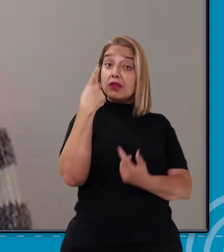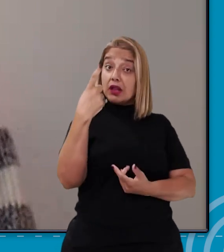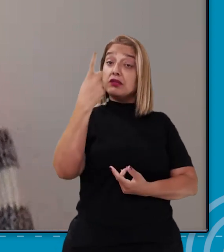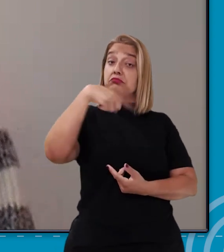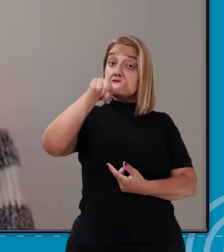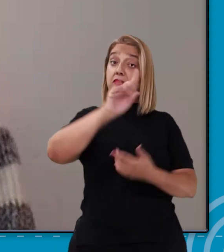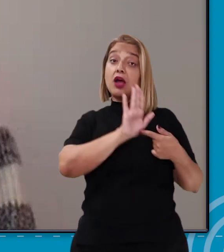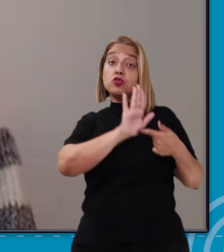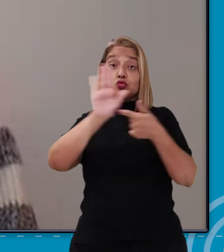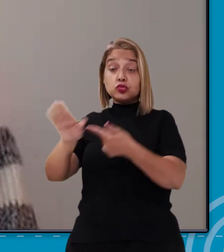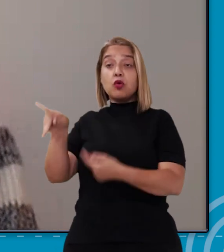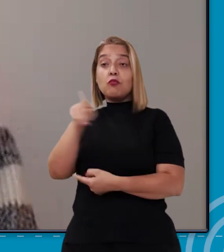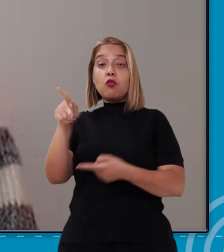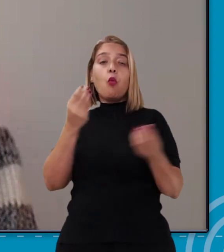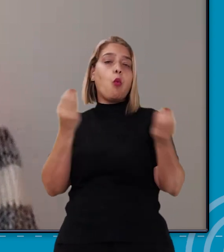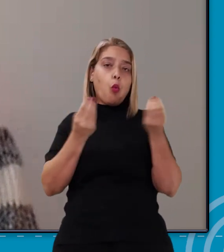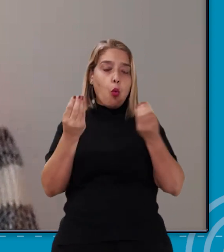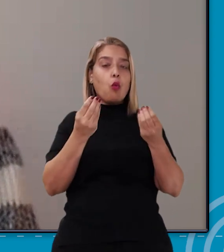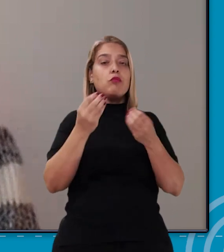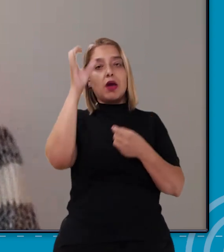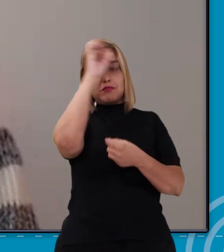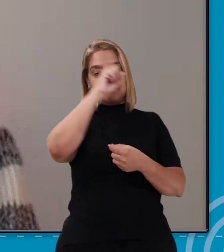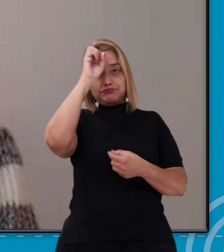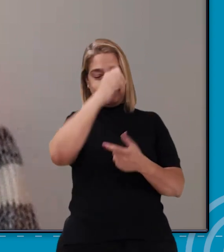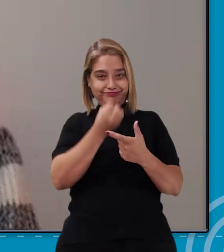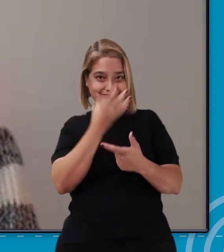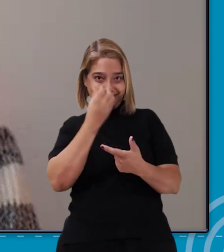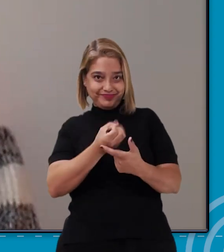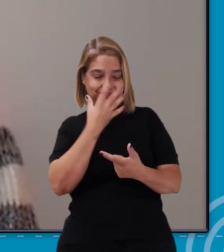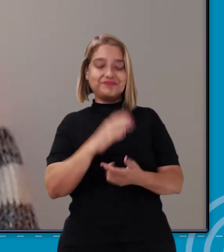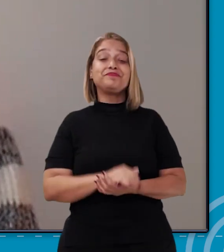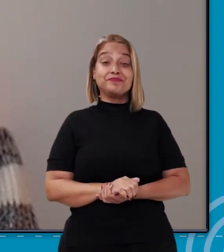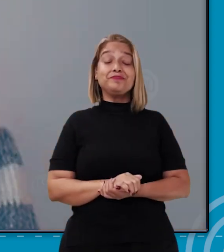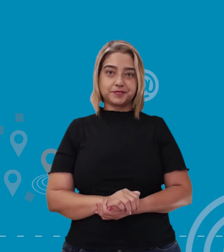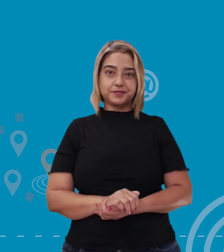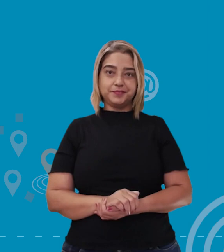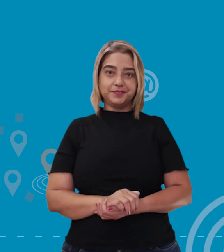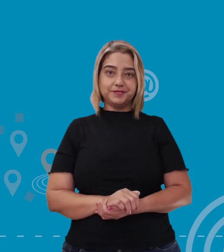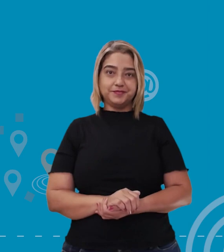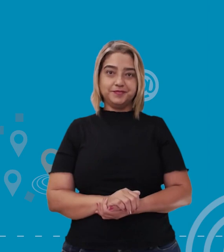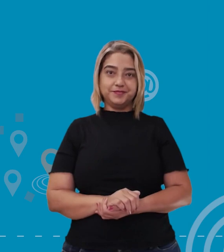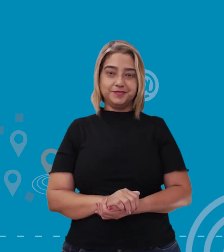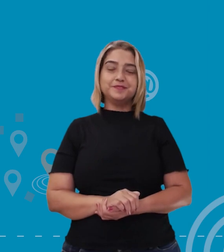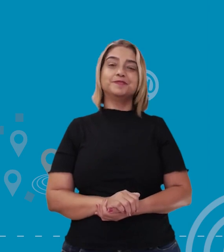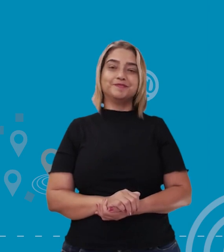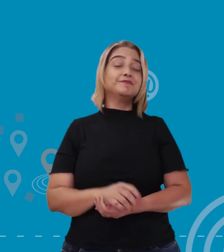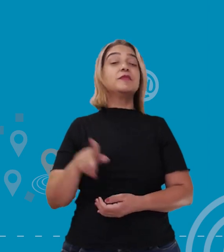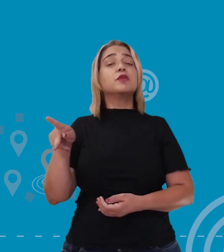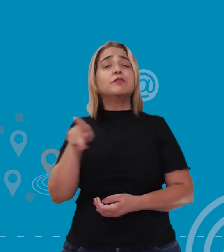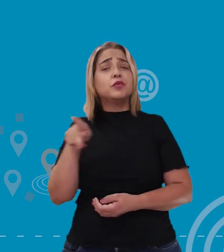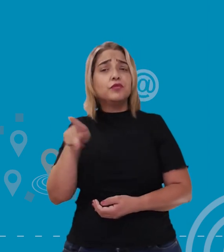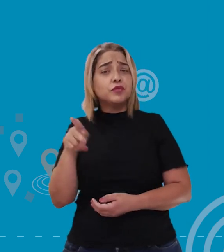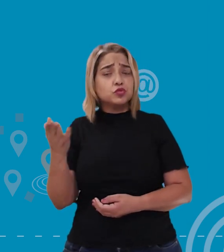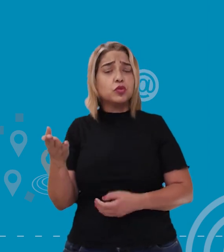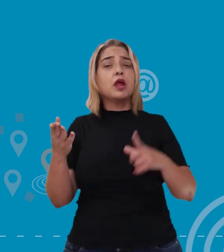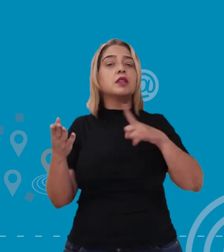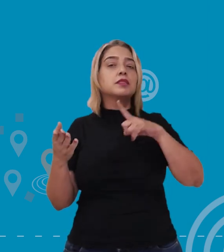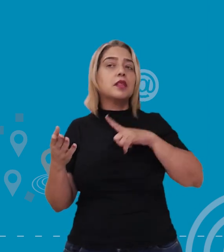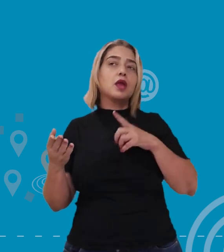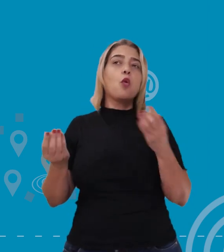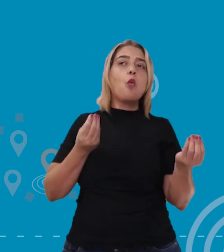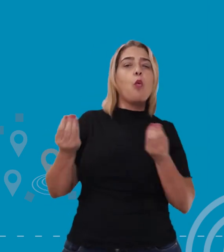bem interessante para apoiar o professor na missão de alfabetizar. Professora, há